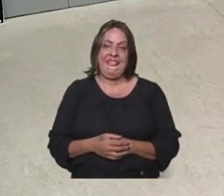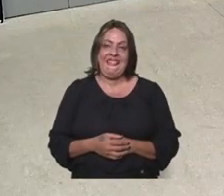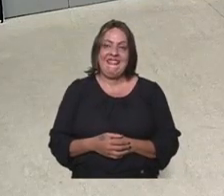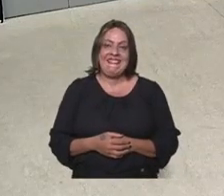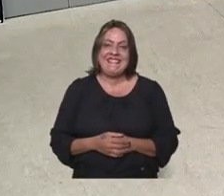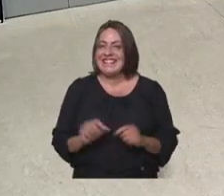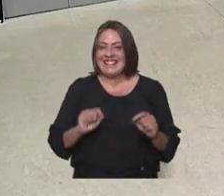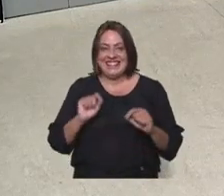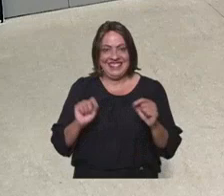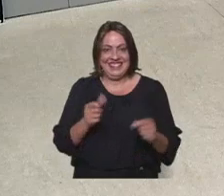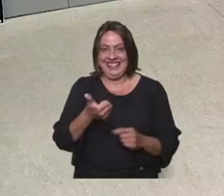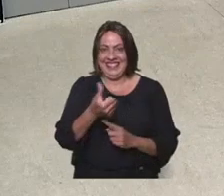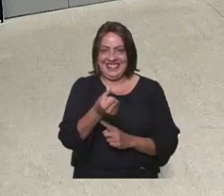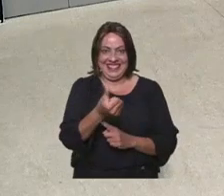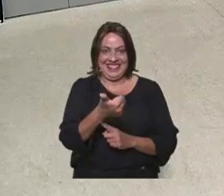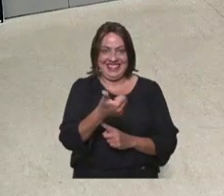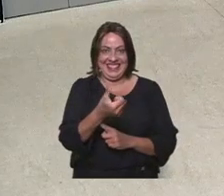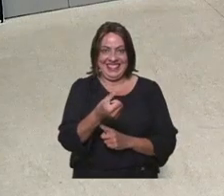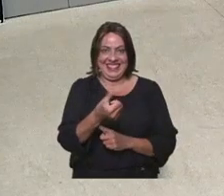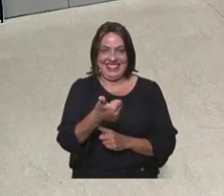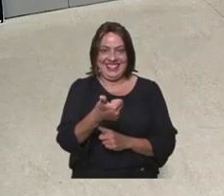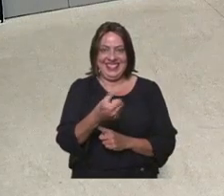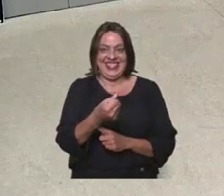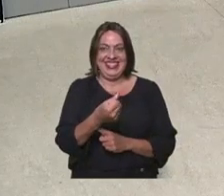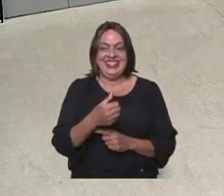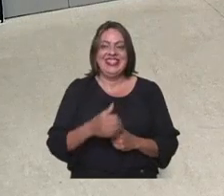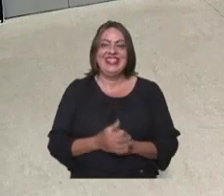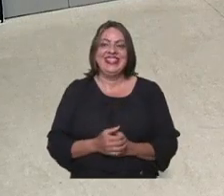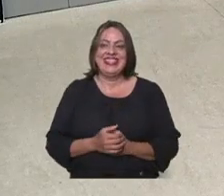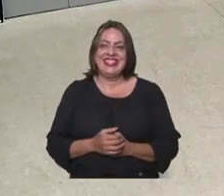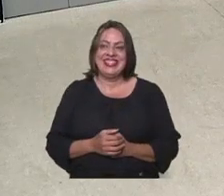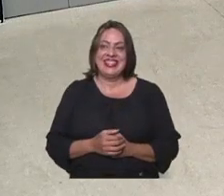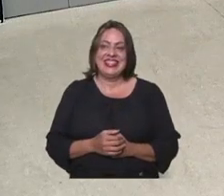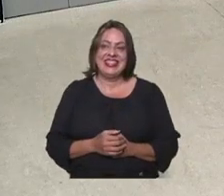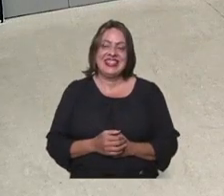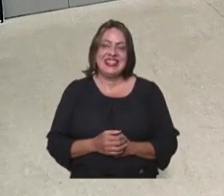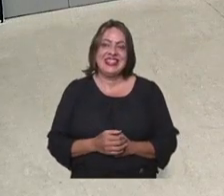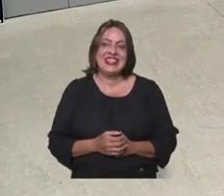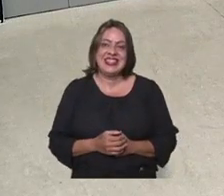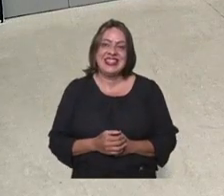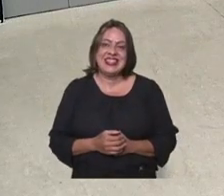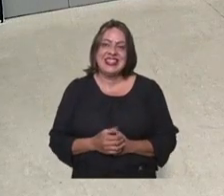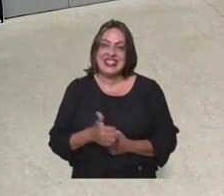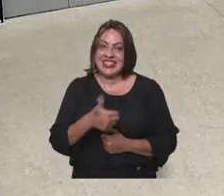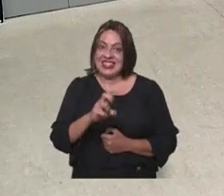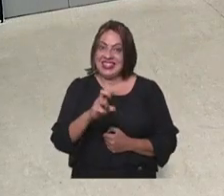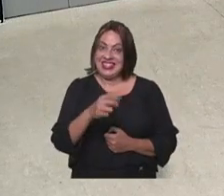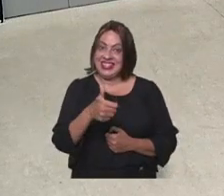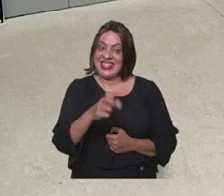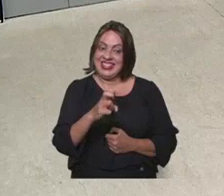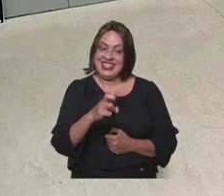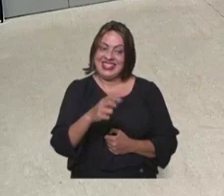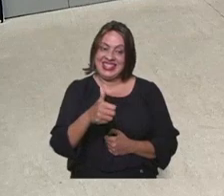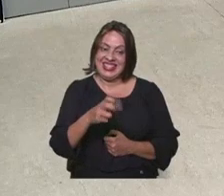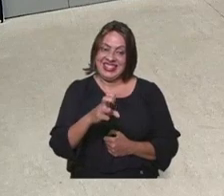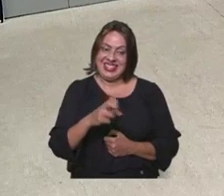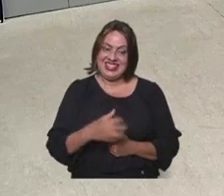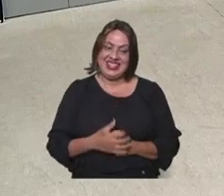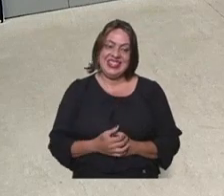48. Quem quer o 16? Pode ir comemorando porque saiu. 16. Vai lá. Número 16 e número 15. Número